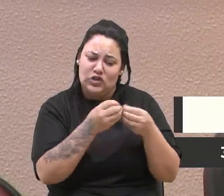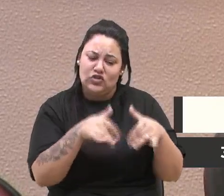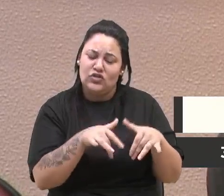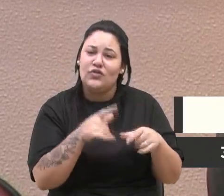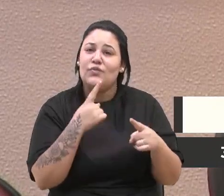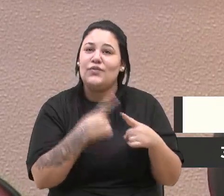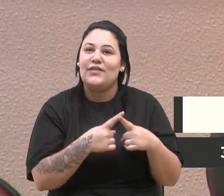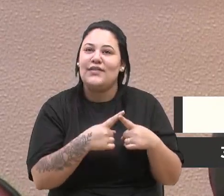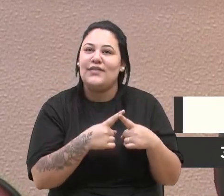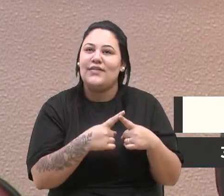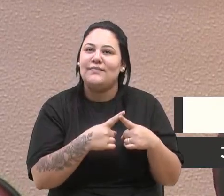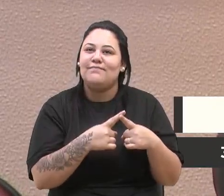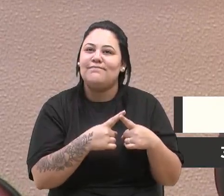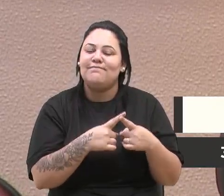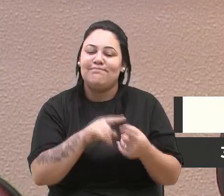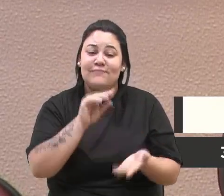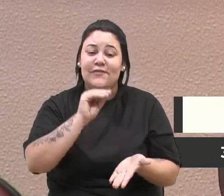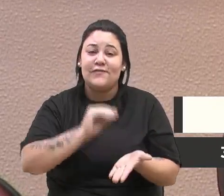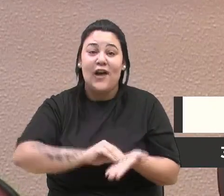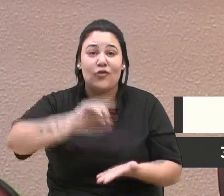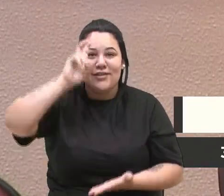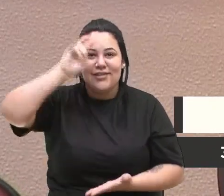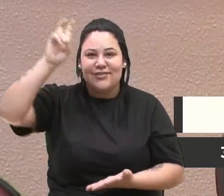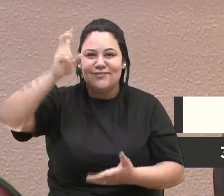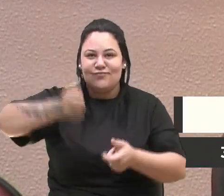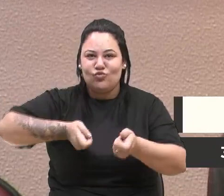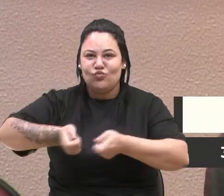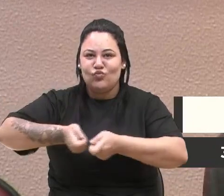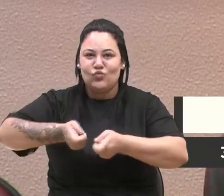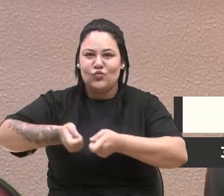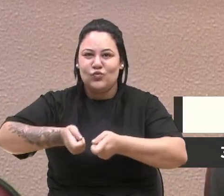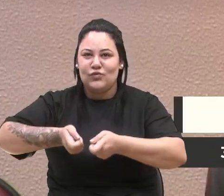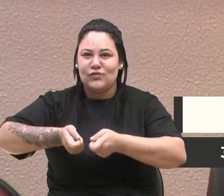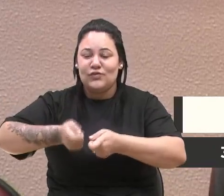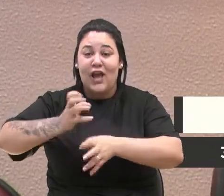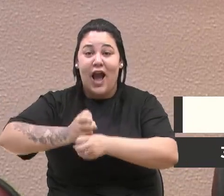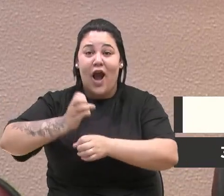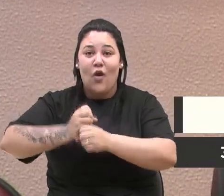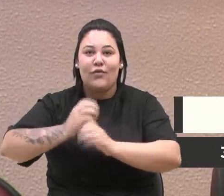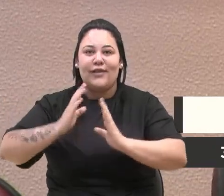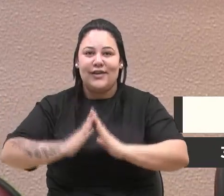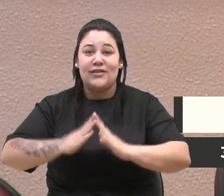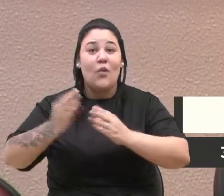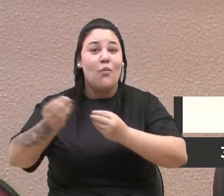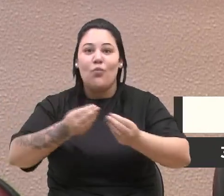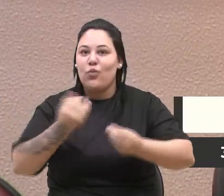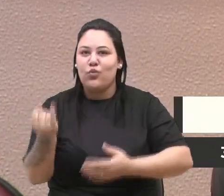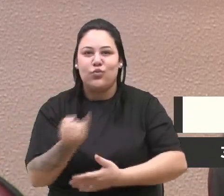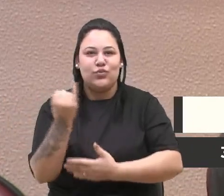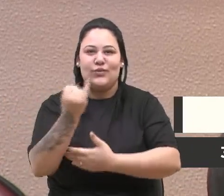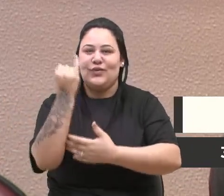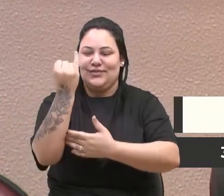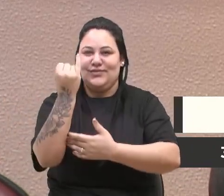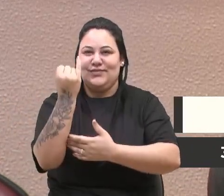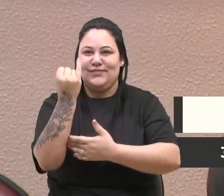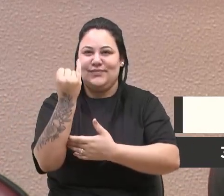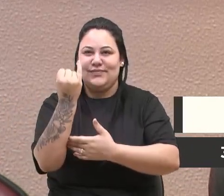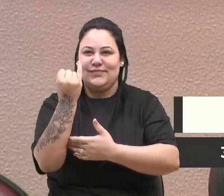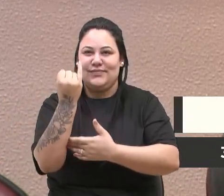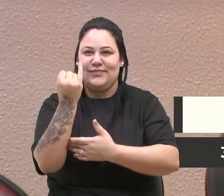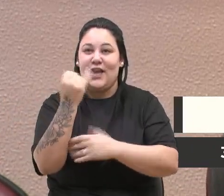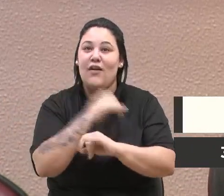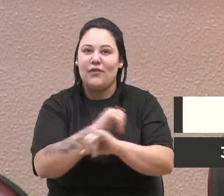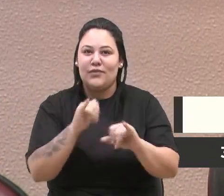de inteligência no na gestão importantíssimo isso então importante que a informação